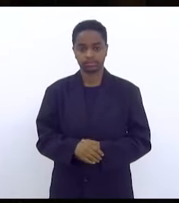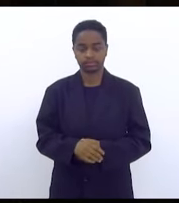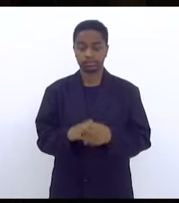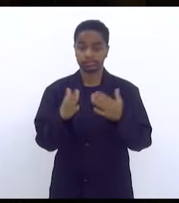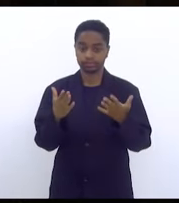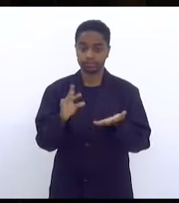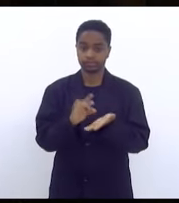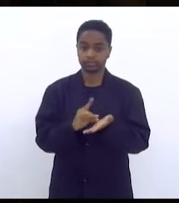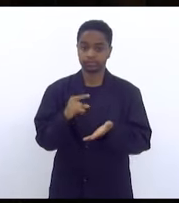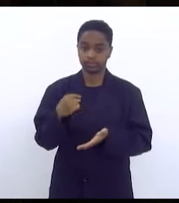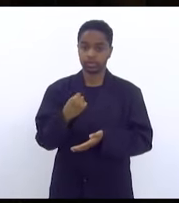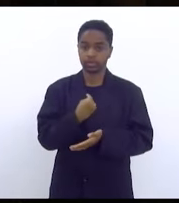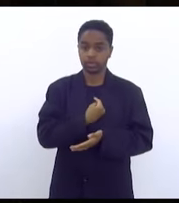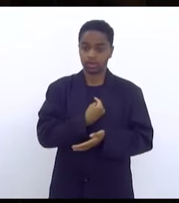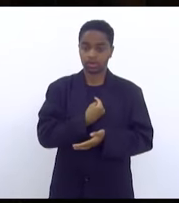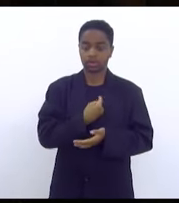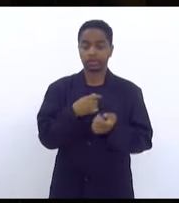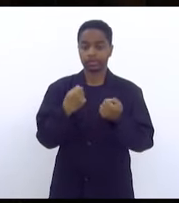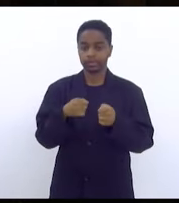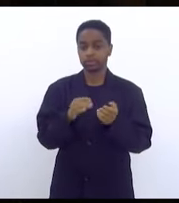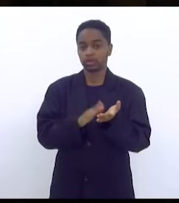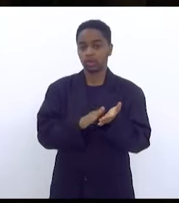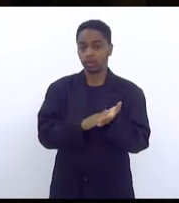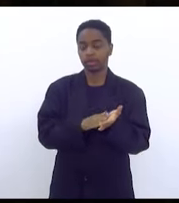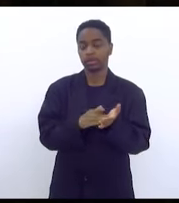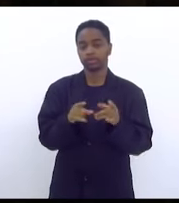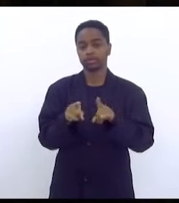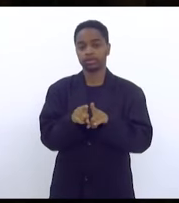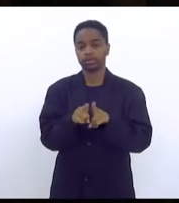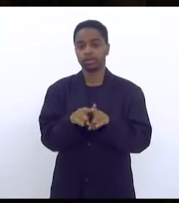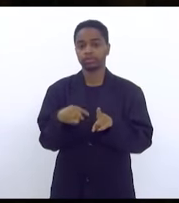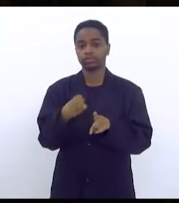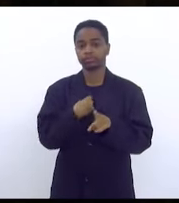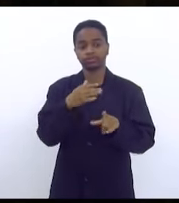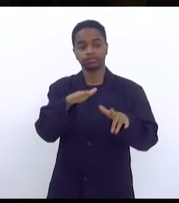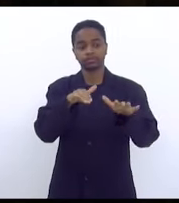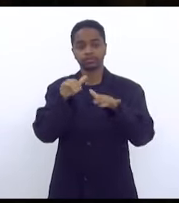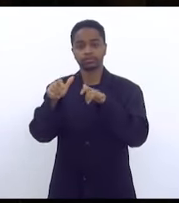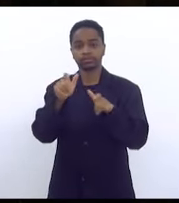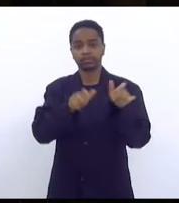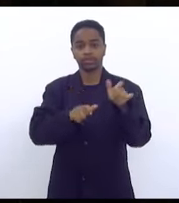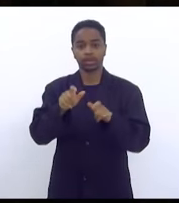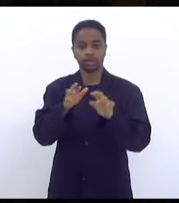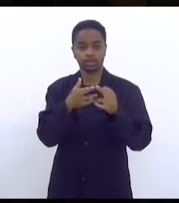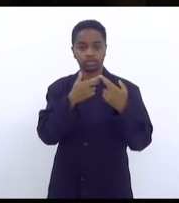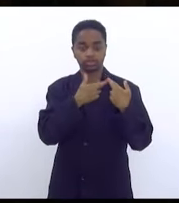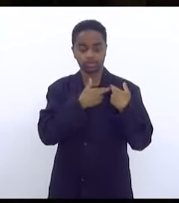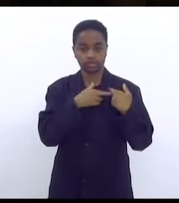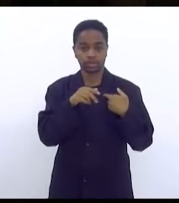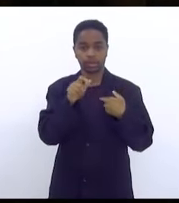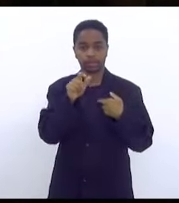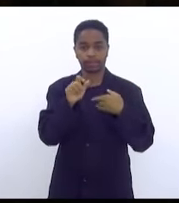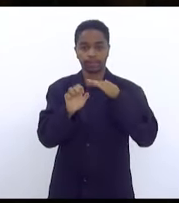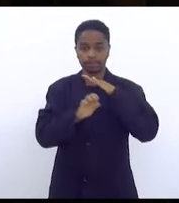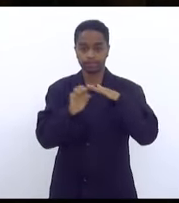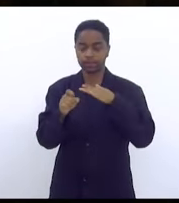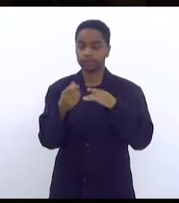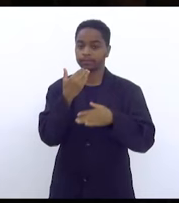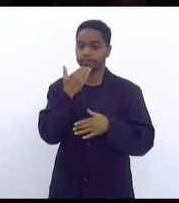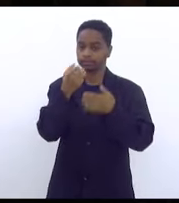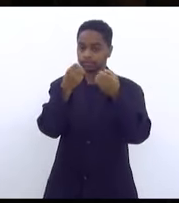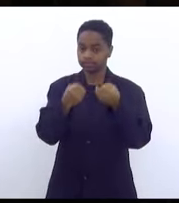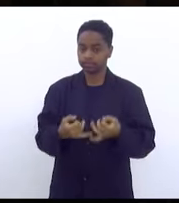tem que realmente, o parlamento está cobrando, chamando o responsável da empresa Águas do Rio para pedir esclarecimento